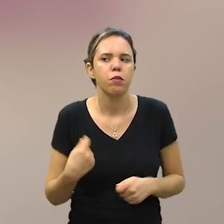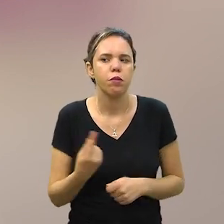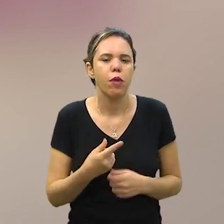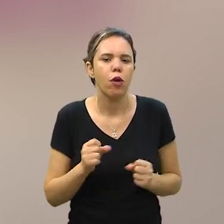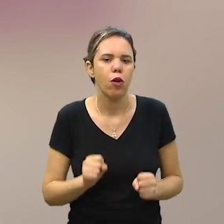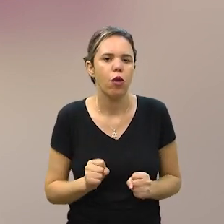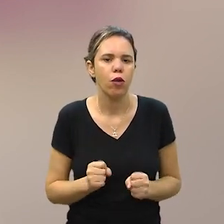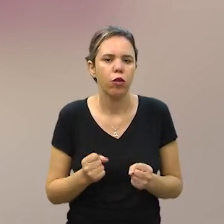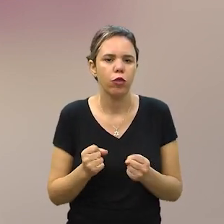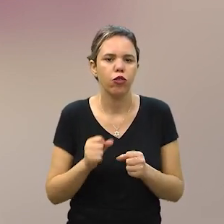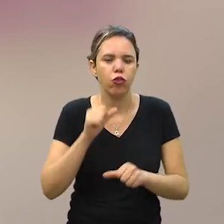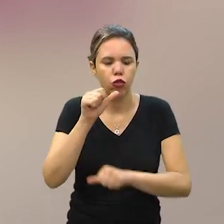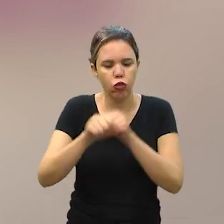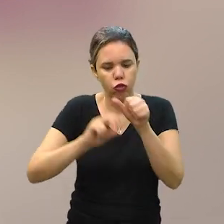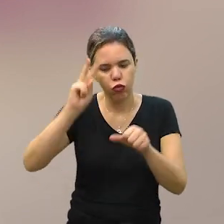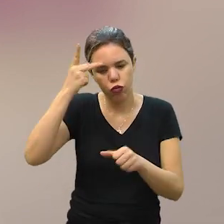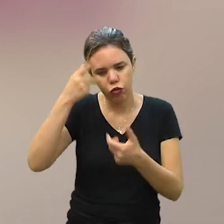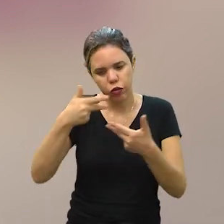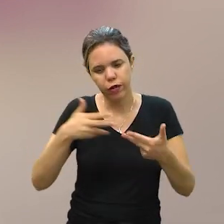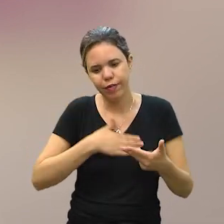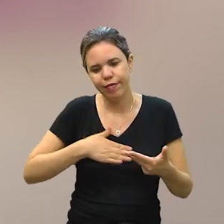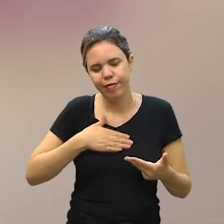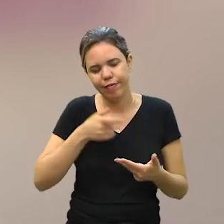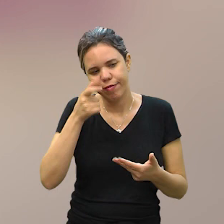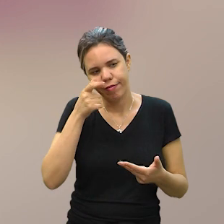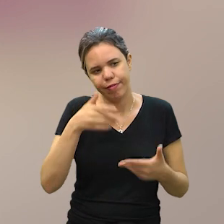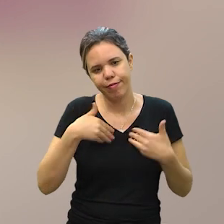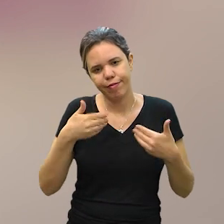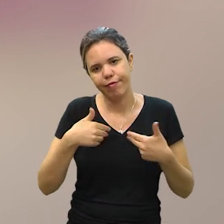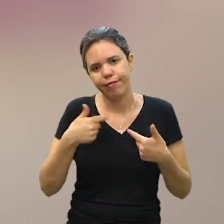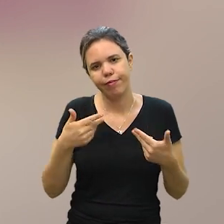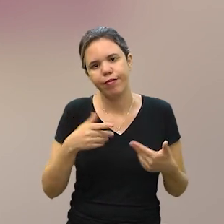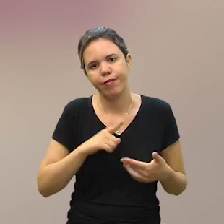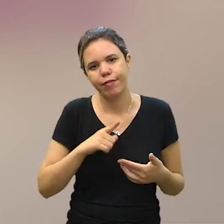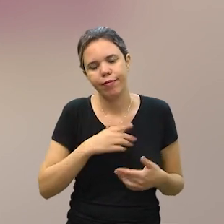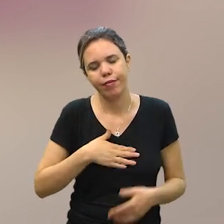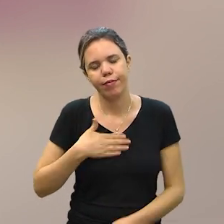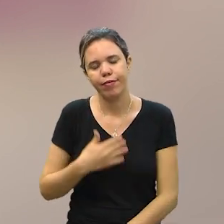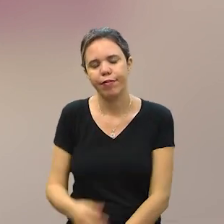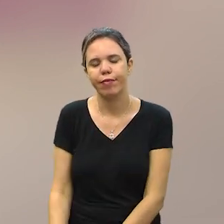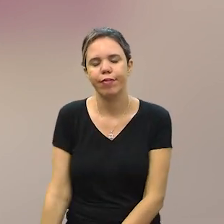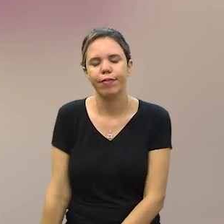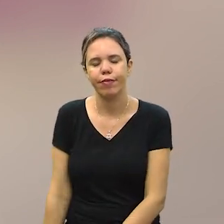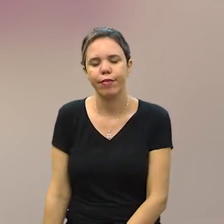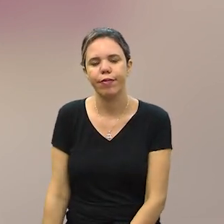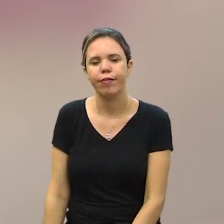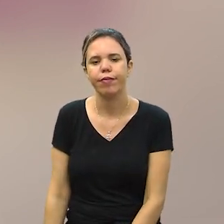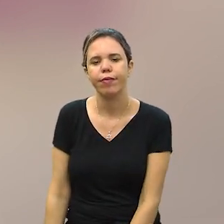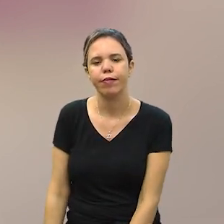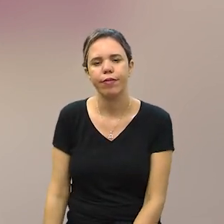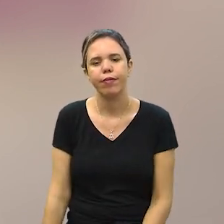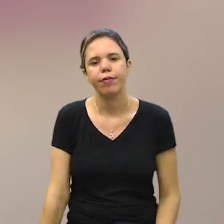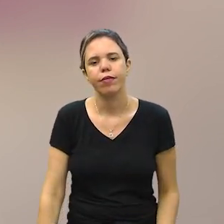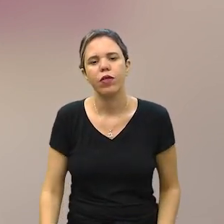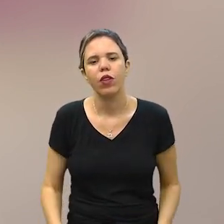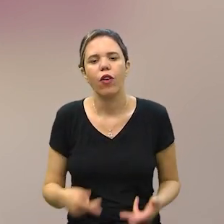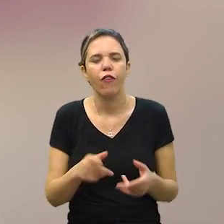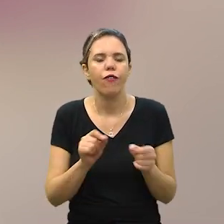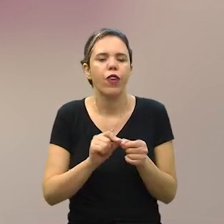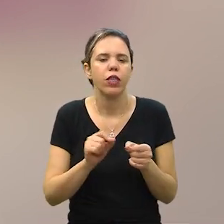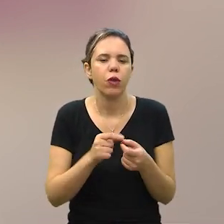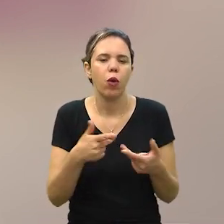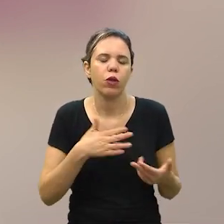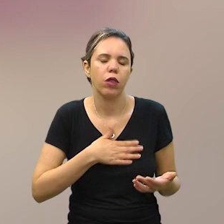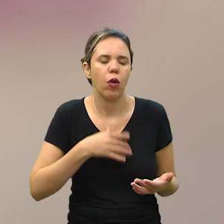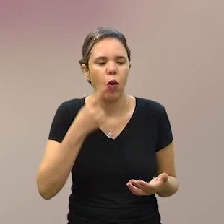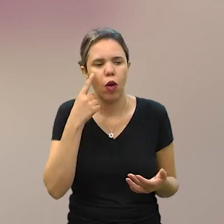pode, né, desfocar para algo que a gente gostaria, que a gente gosta, que a gente tem prazer, né? Então, ali, um hobby